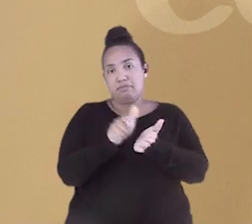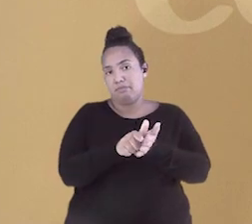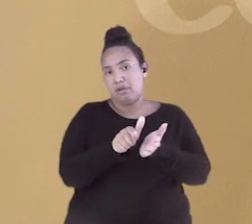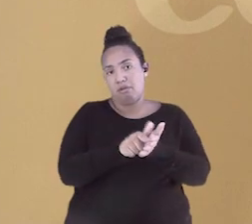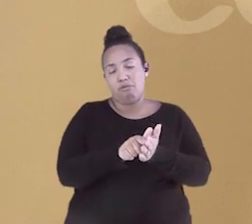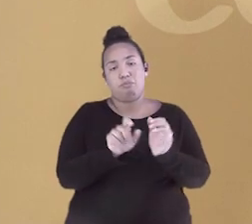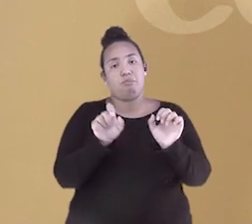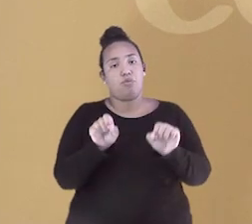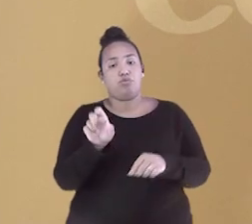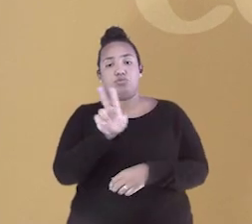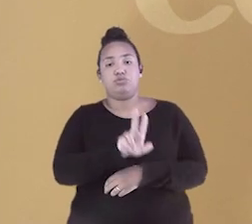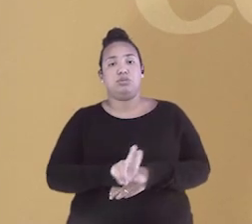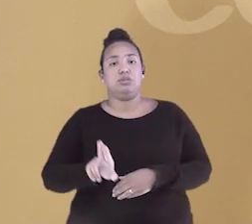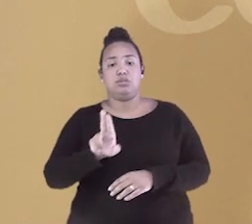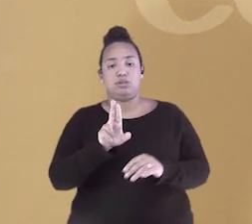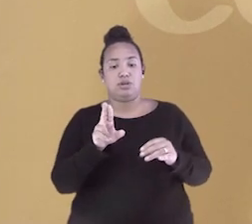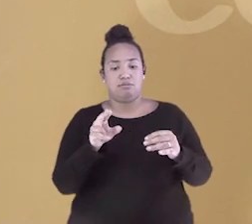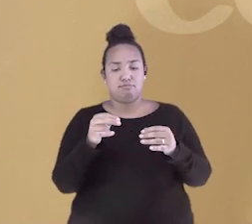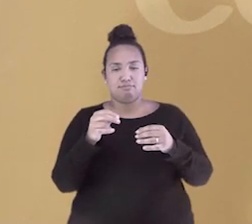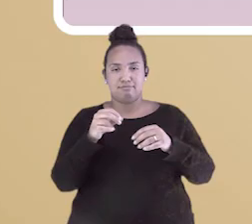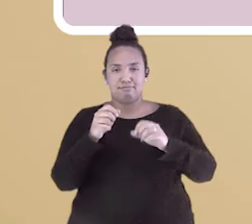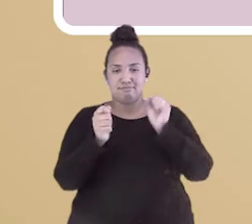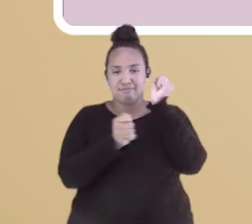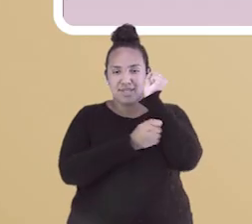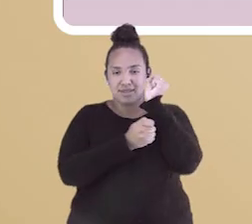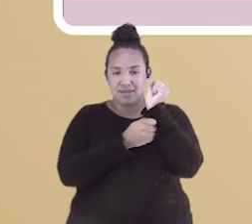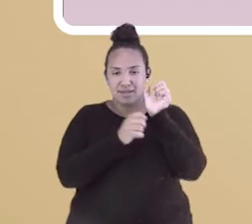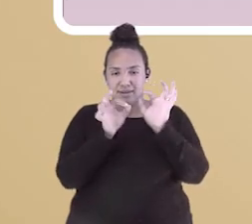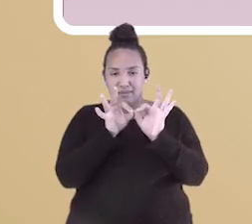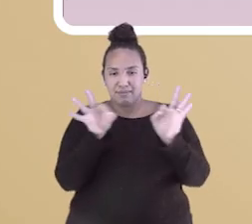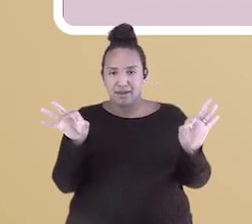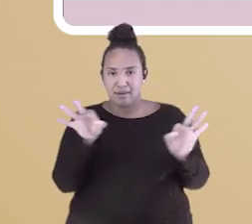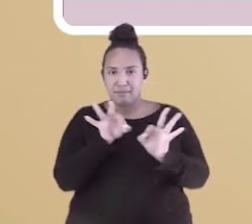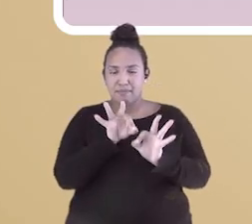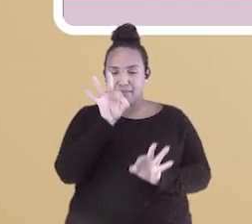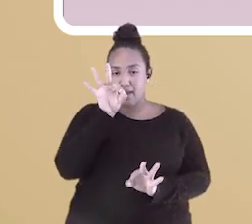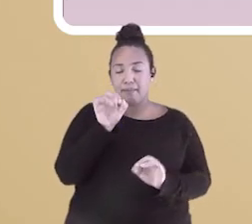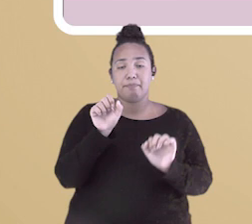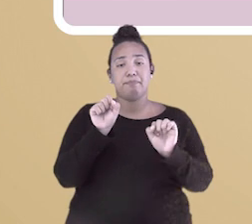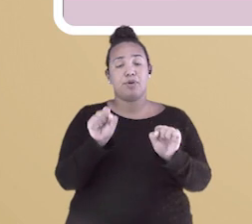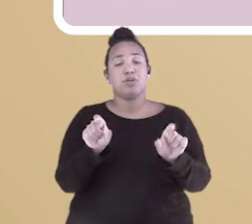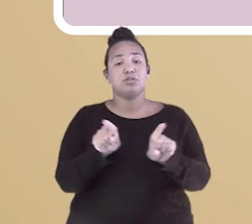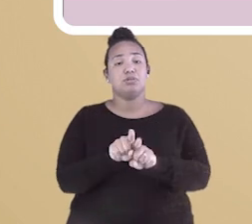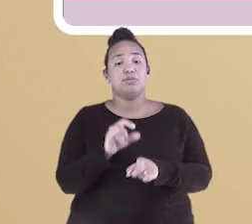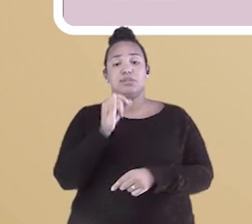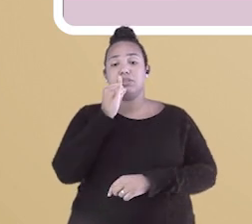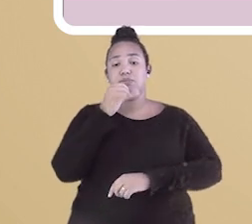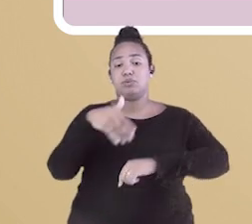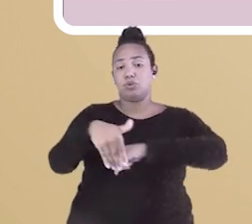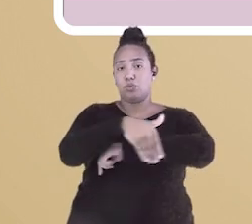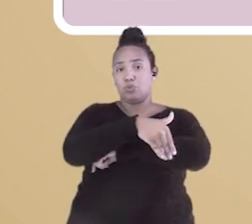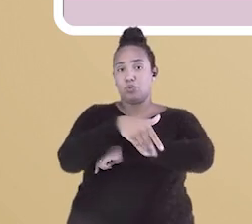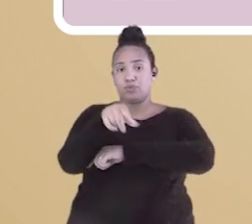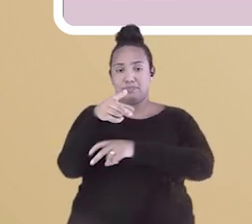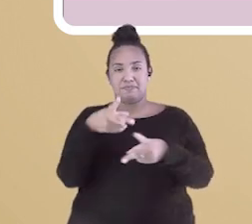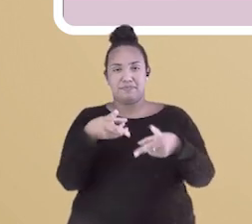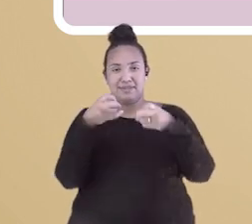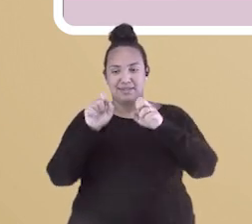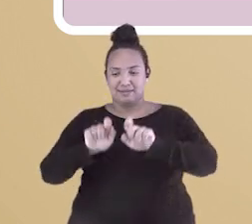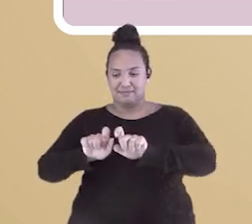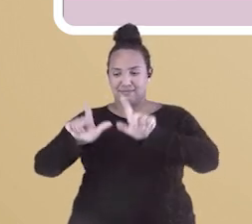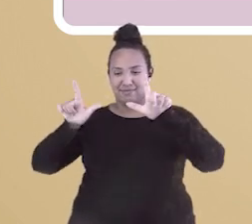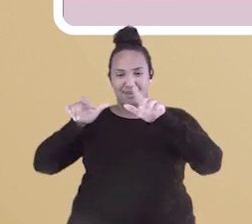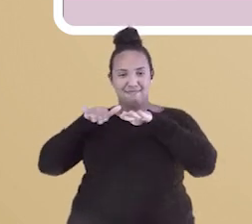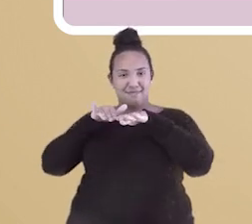utilizar palitos, qualquer tipo de palitos. Nas ruas, por exemplo, podemos perceber as placas de trânsito que possuem